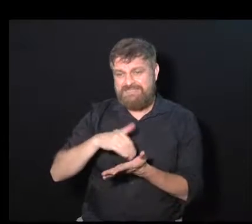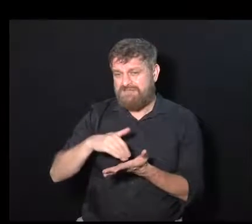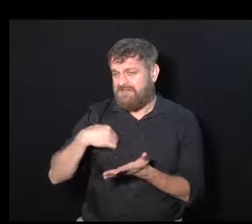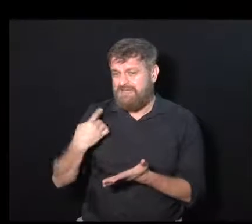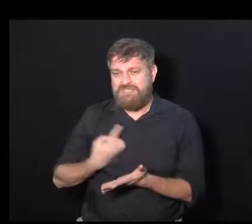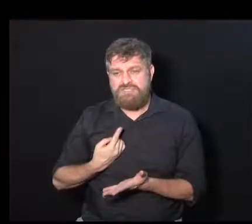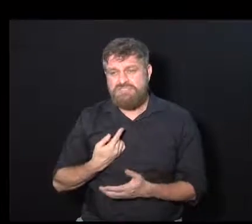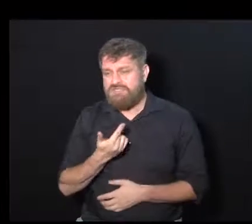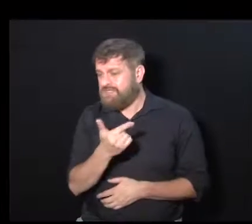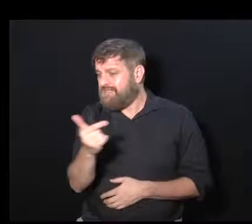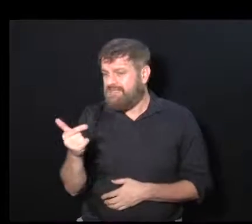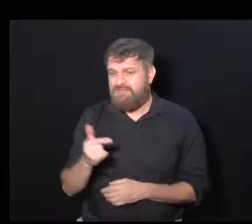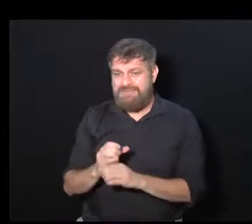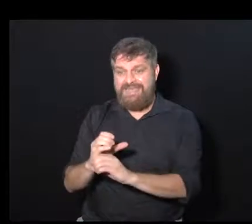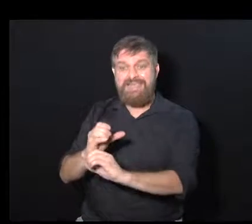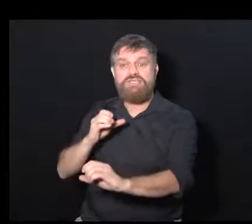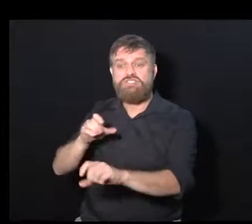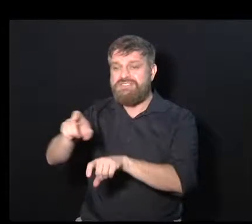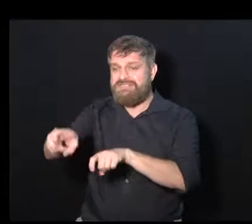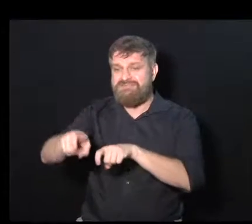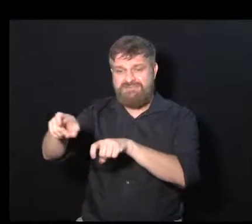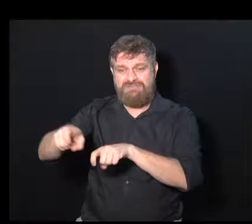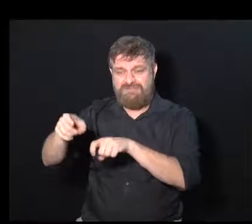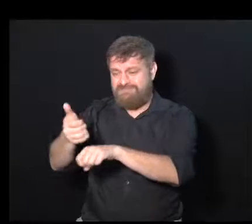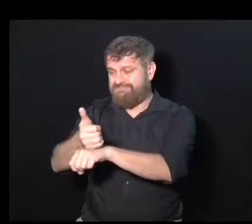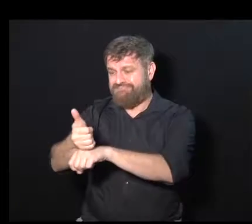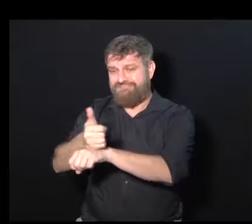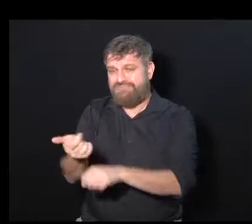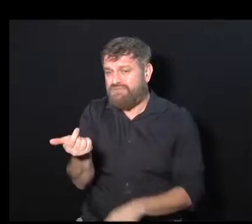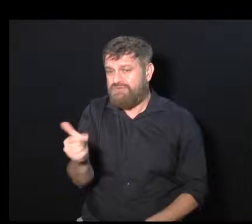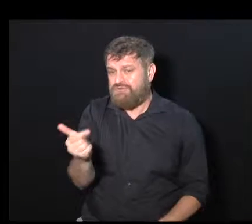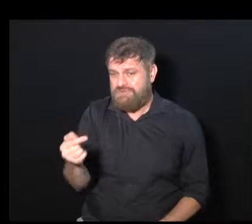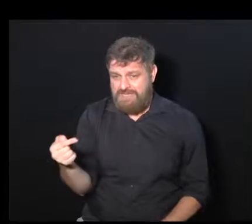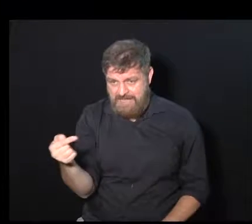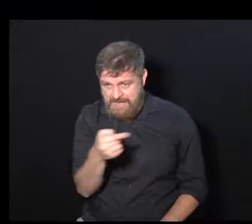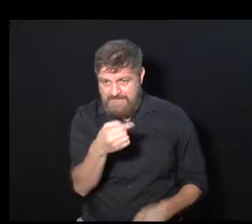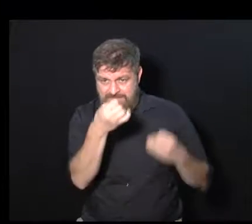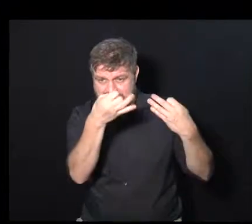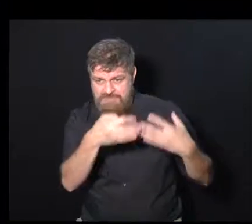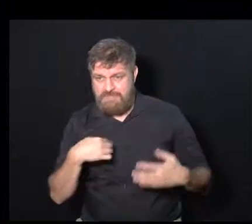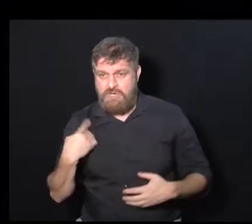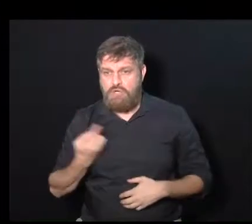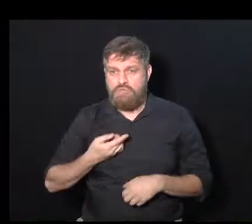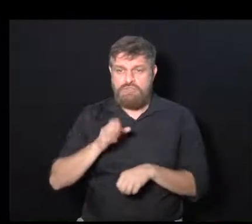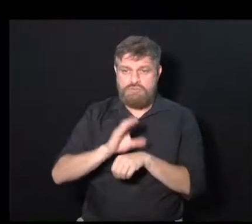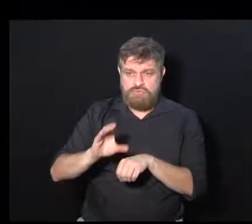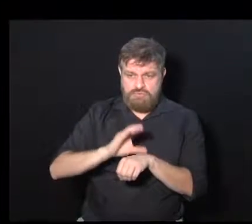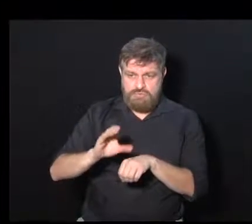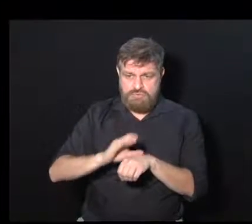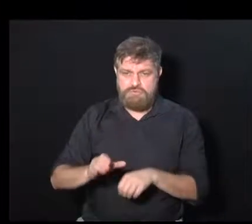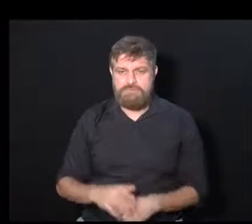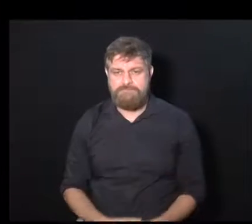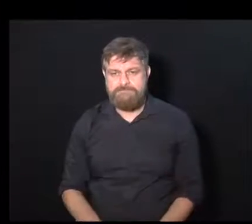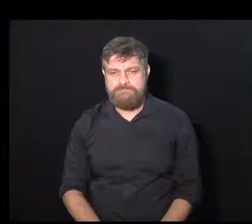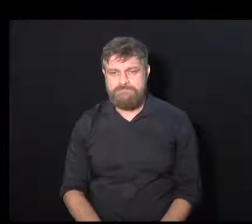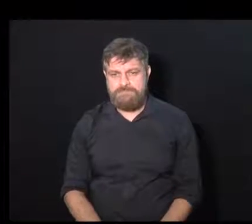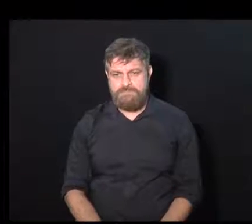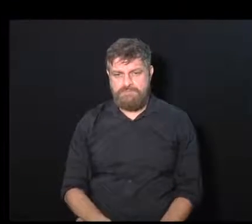os engenheiros agrônomos, e então ela vai falar um pouco das nossas capacitações.